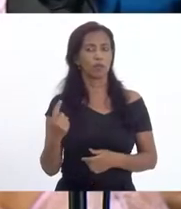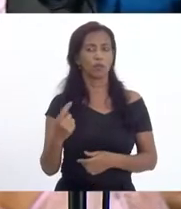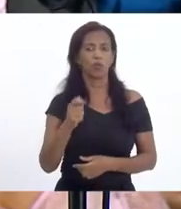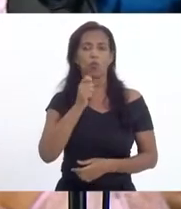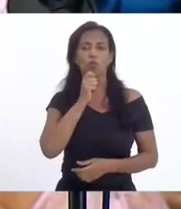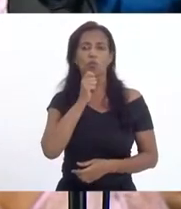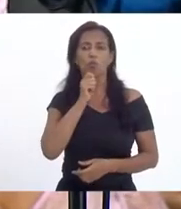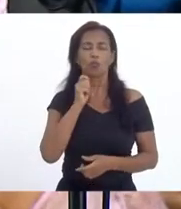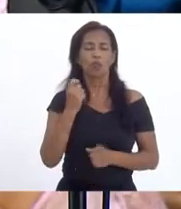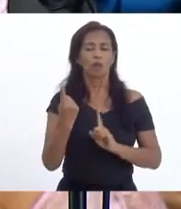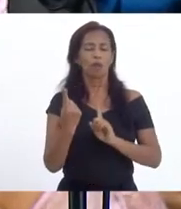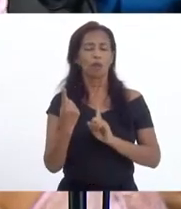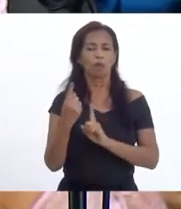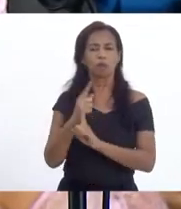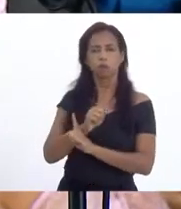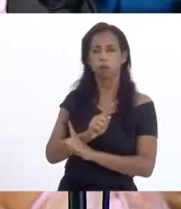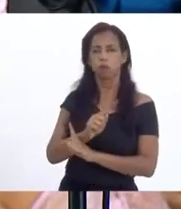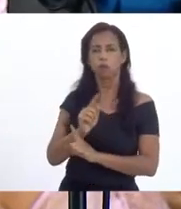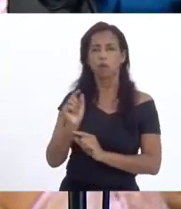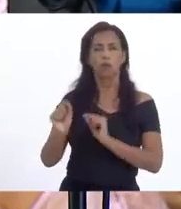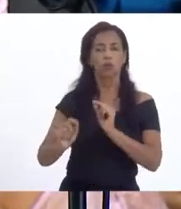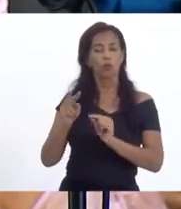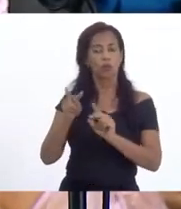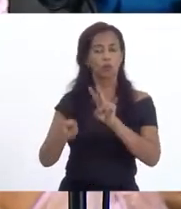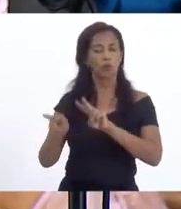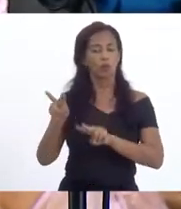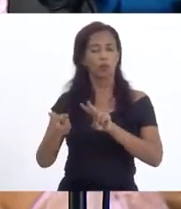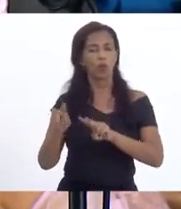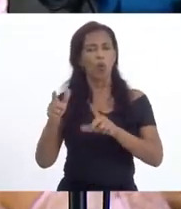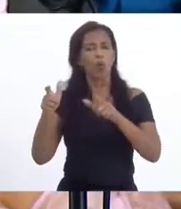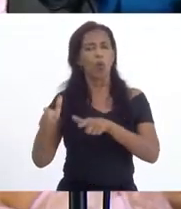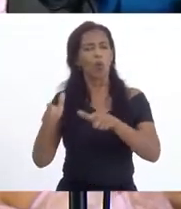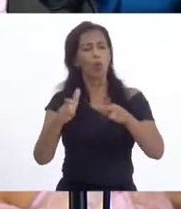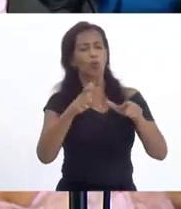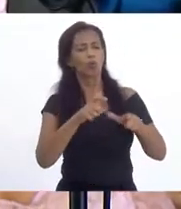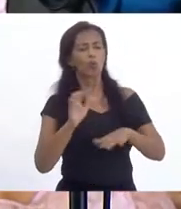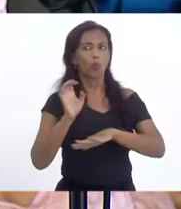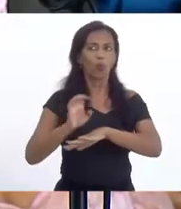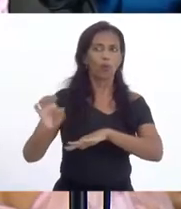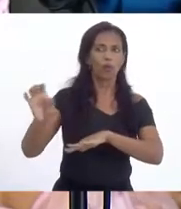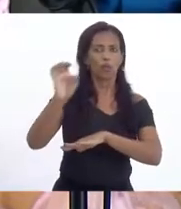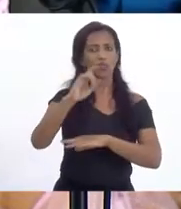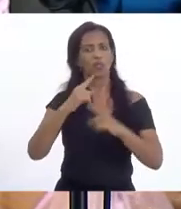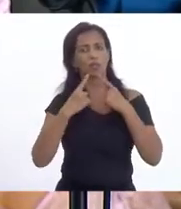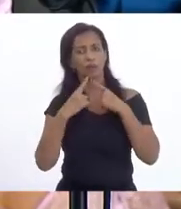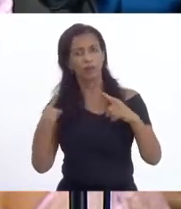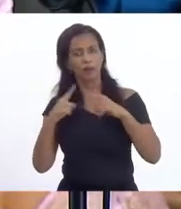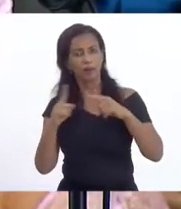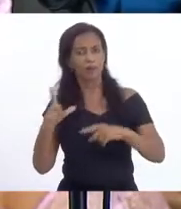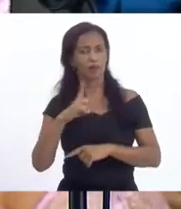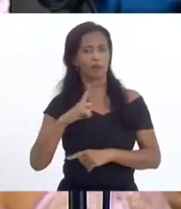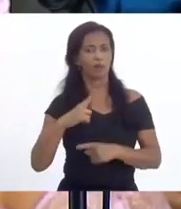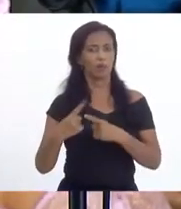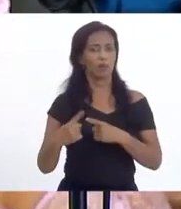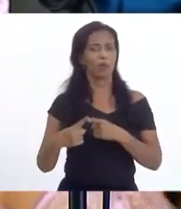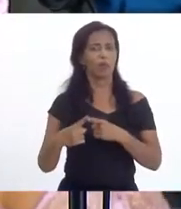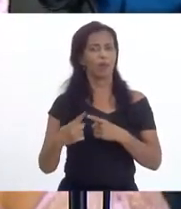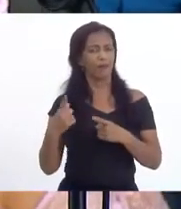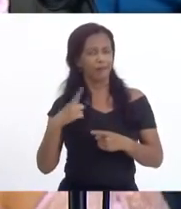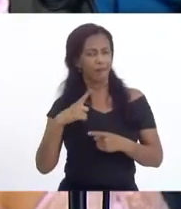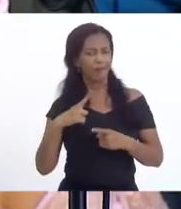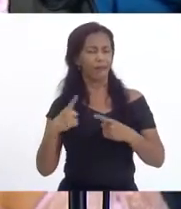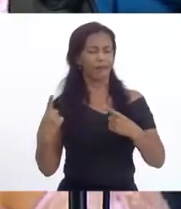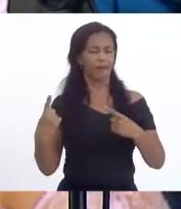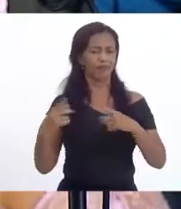não tenhamos as distorções que nós estamos vendo. Onde eu for, em qualquer estado, eu vou ouvir esse tipo de reclamação, porque há distorções